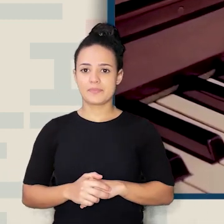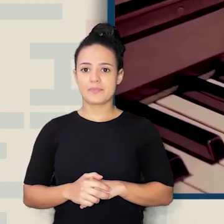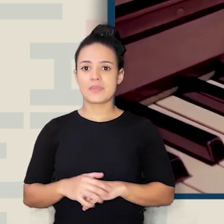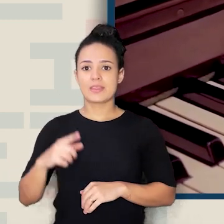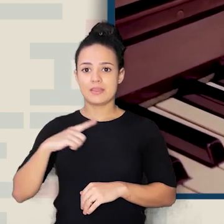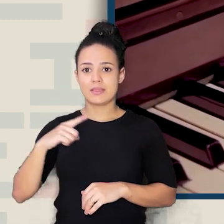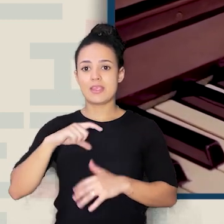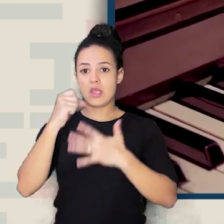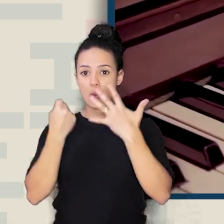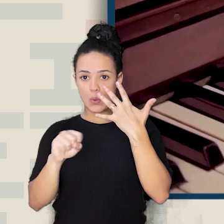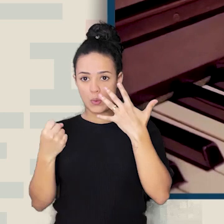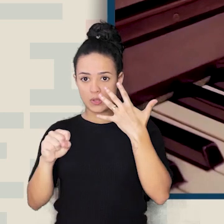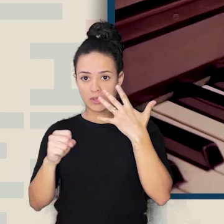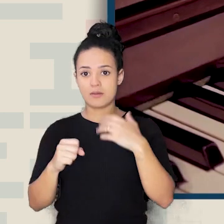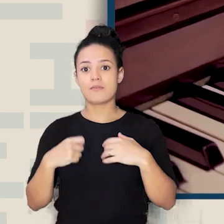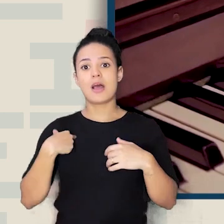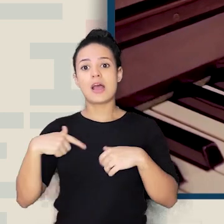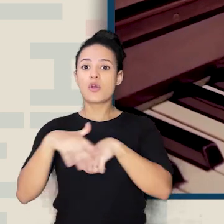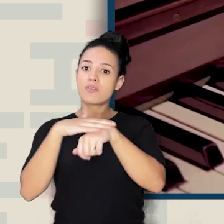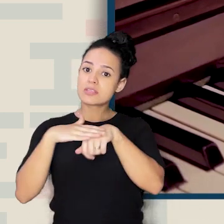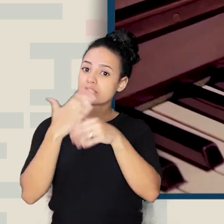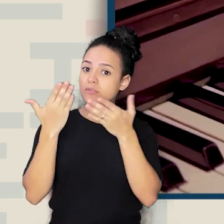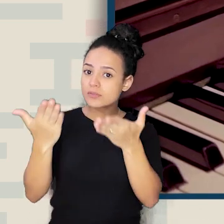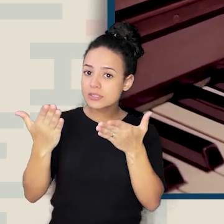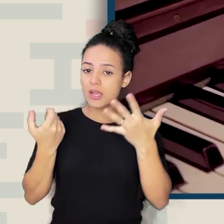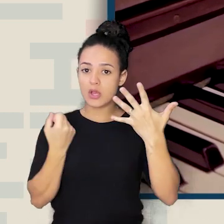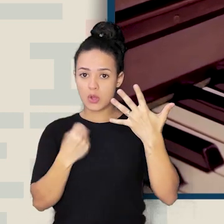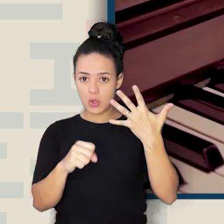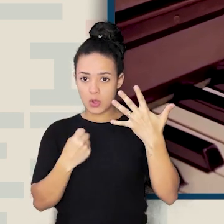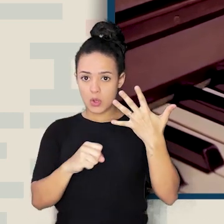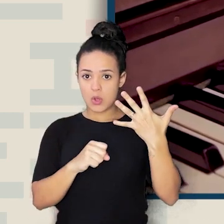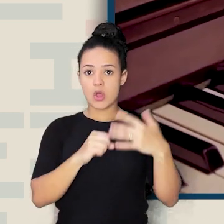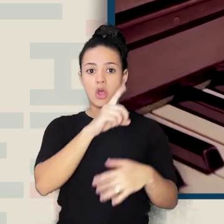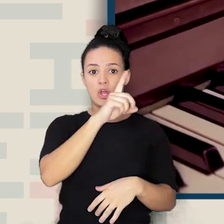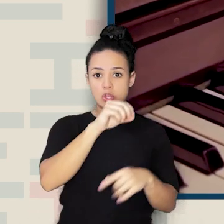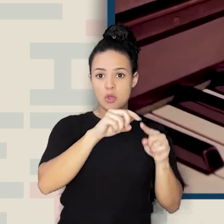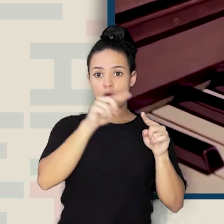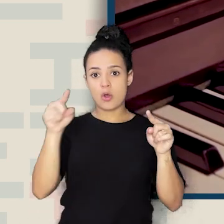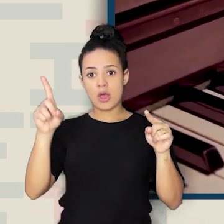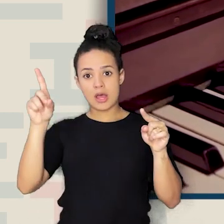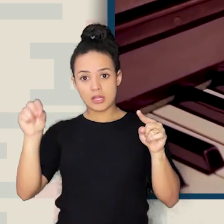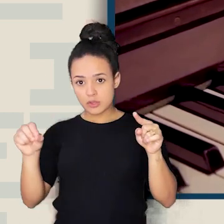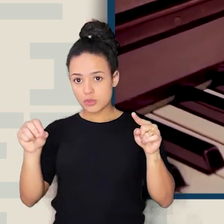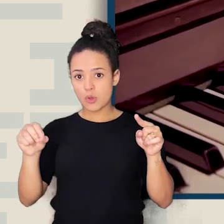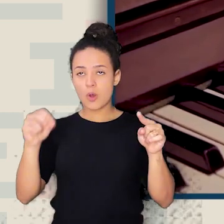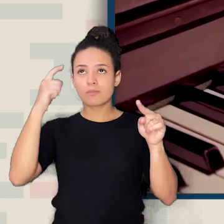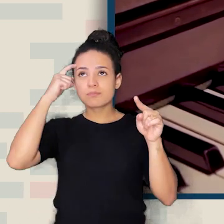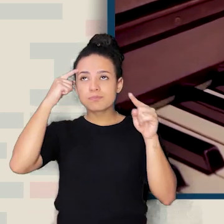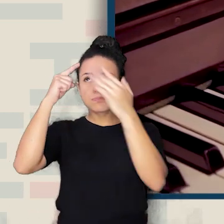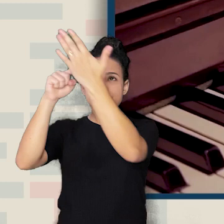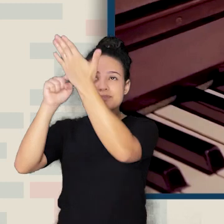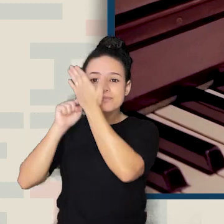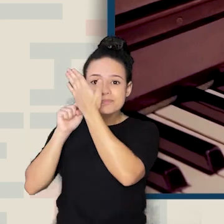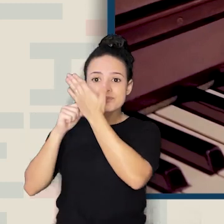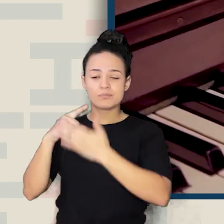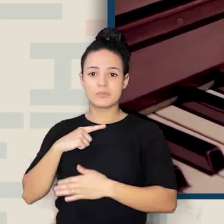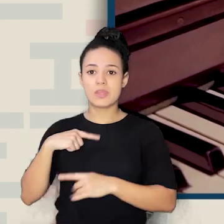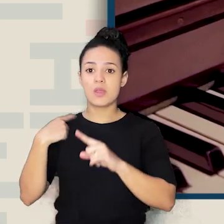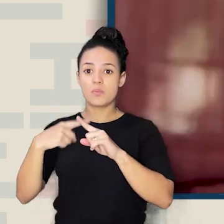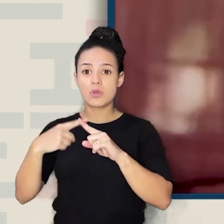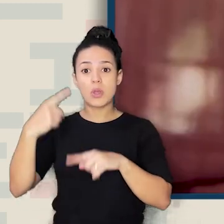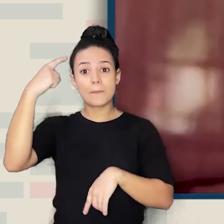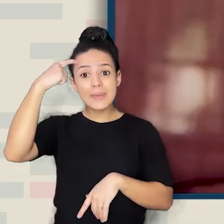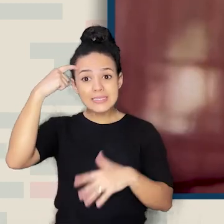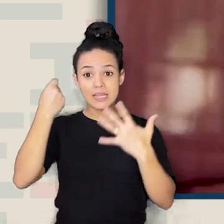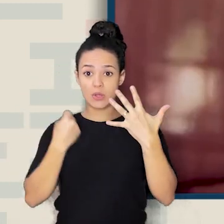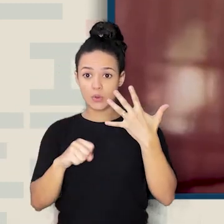Aqui eu toquei uma oitava. No momento que eu tô falando com você, essa oitava daqui de dó a dó aparece automaticamente na minha mente, entendeu? Porque eu pensei